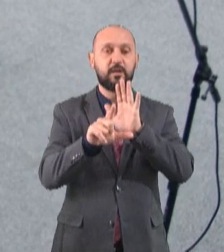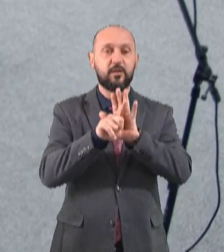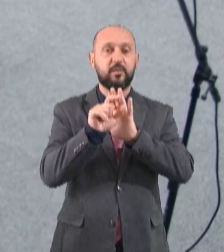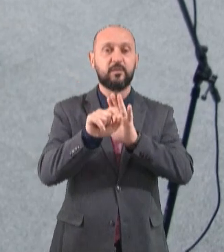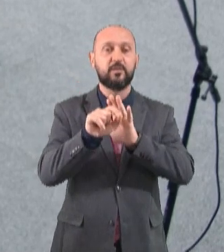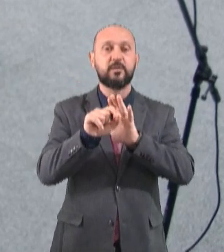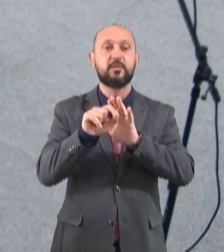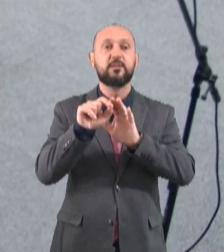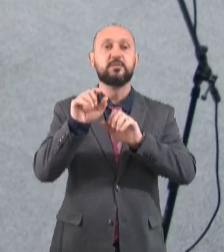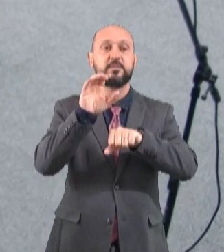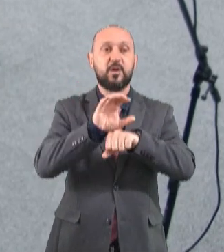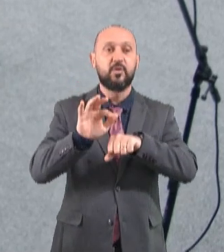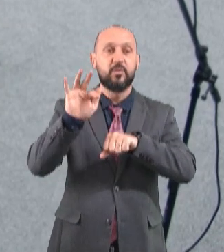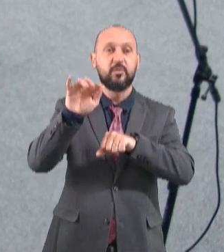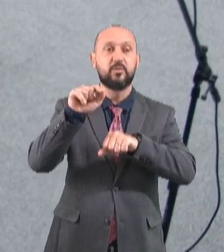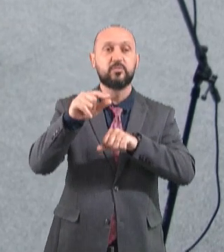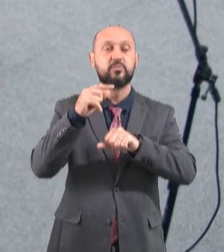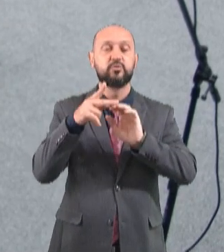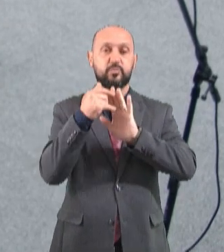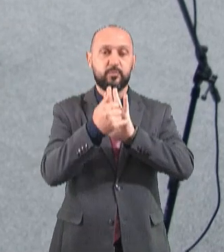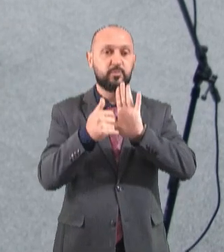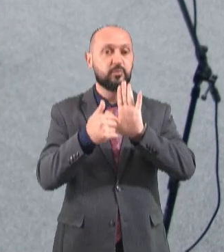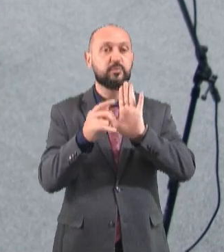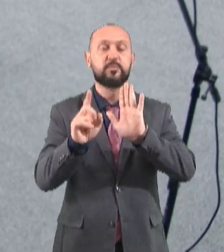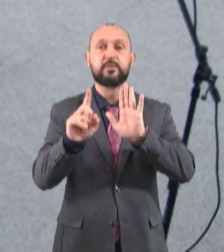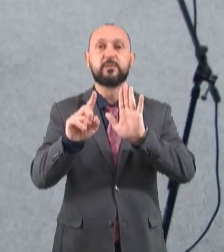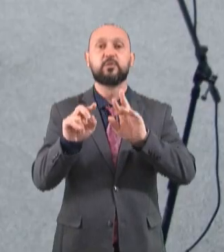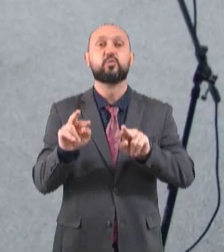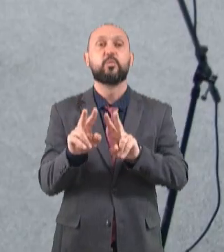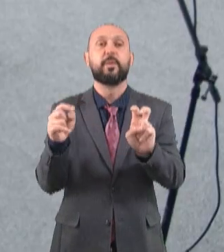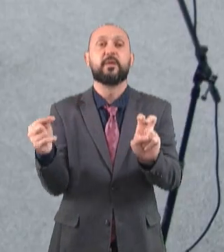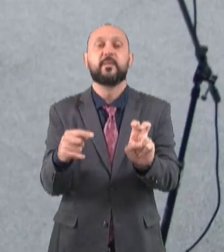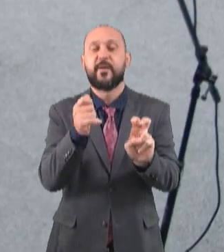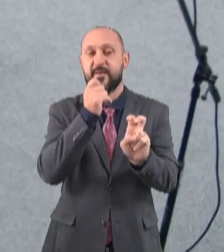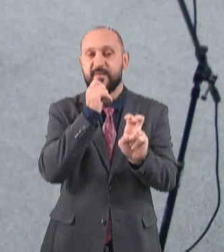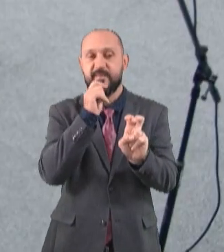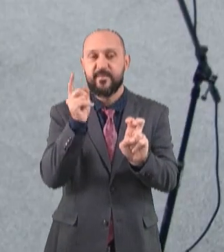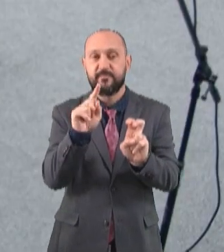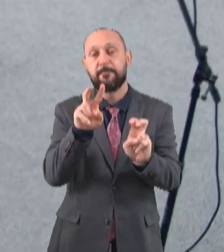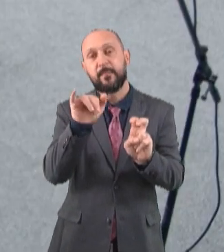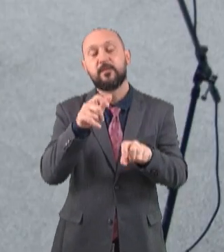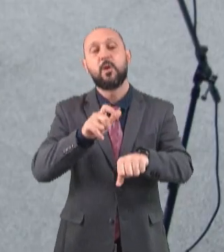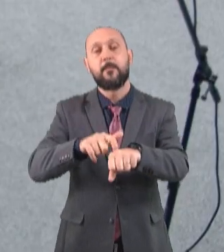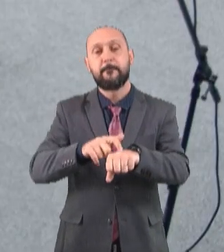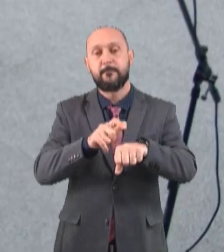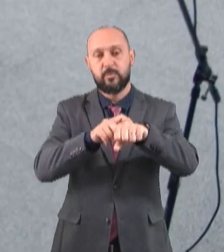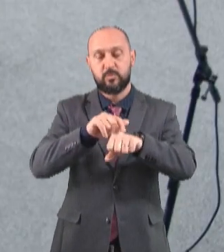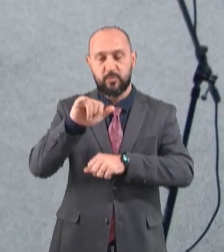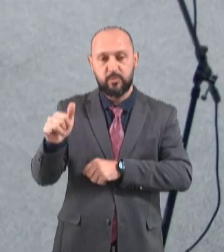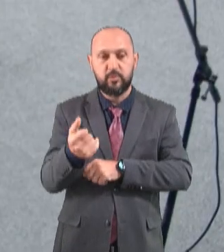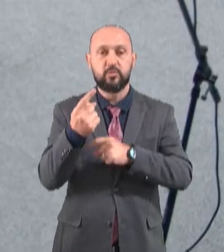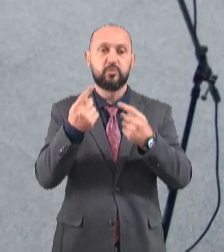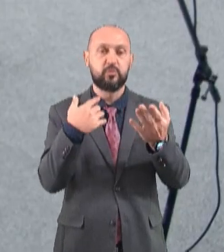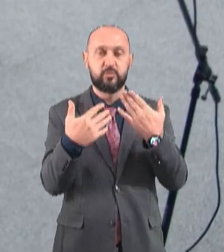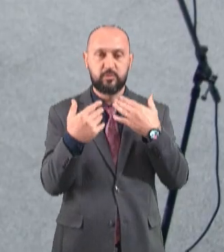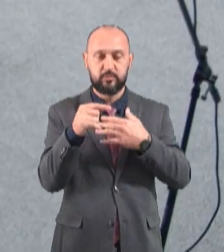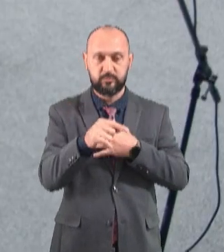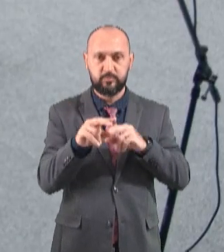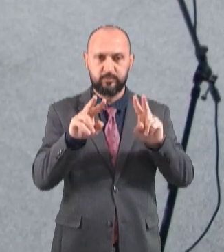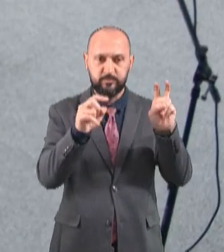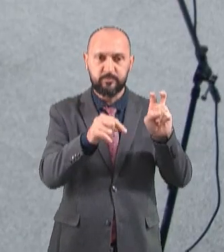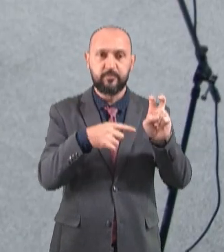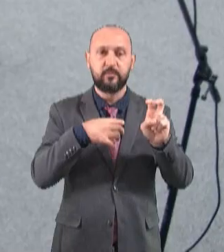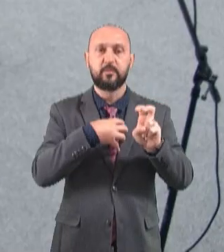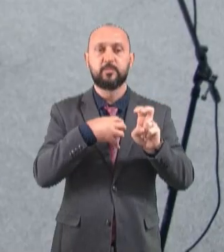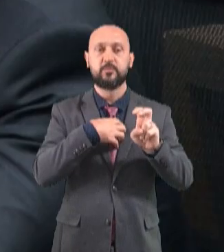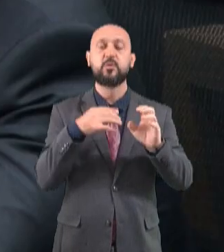votando a constitucionalidade de um projeto. Nós nem entramos no mérito ainda. Vai ter o momento oportuno de discutir o mérito da questão. Me